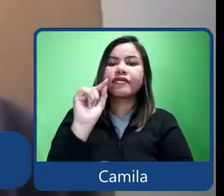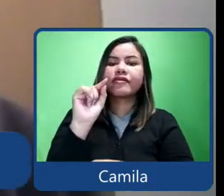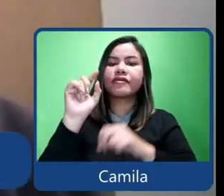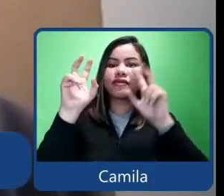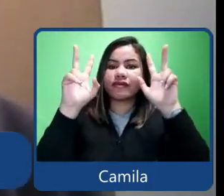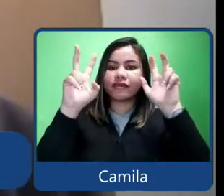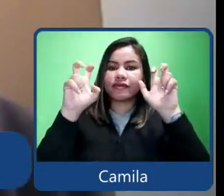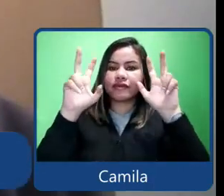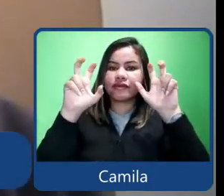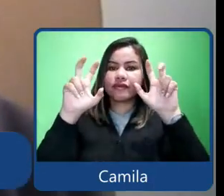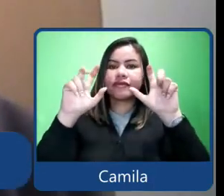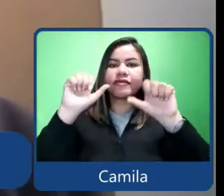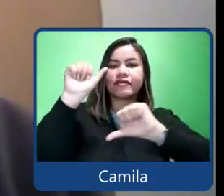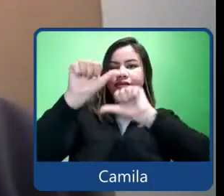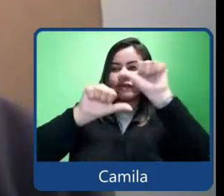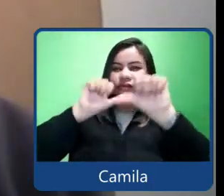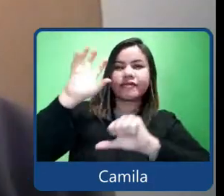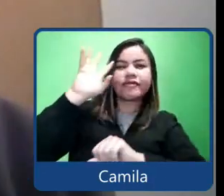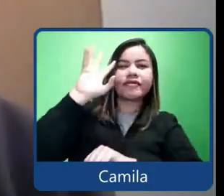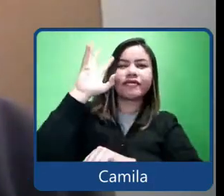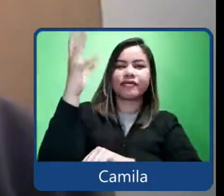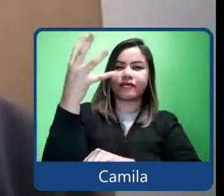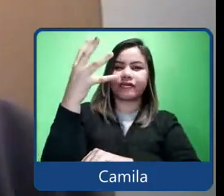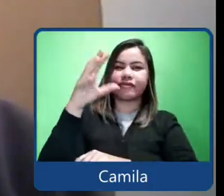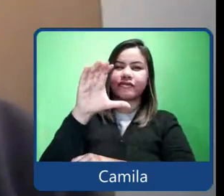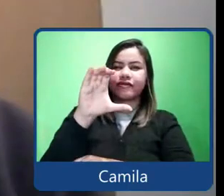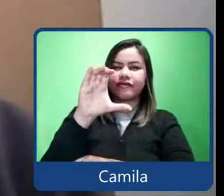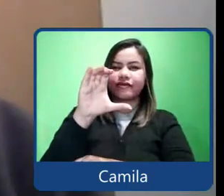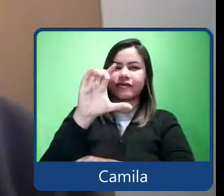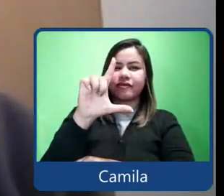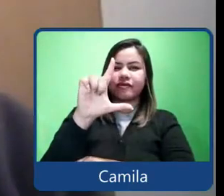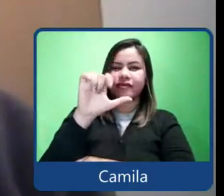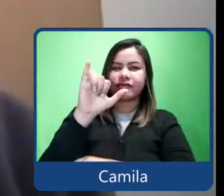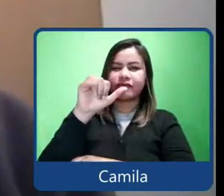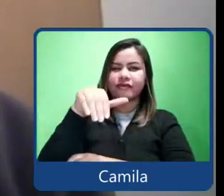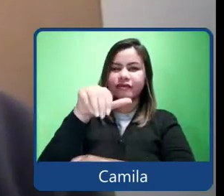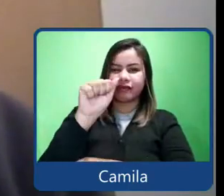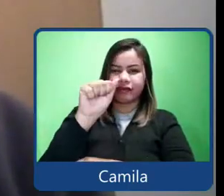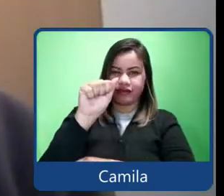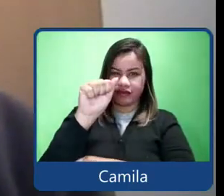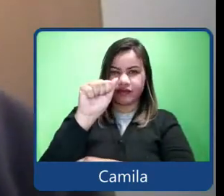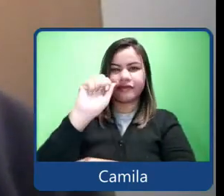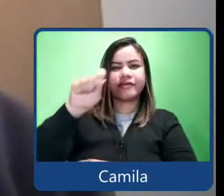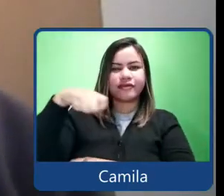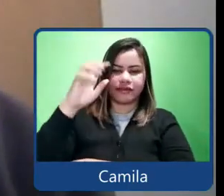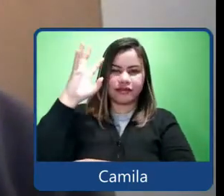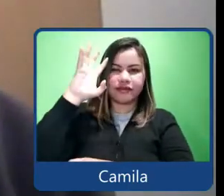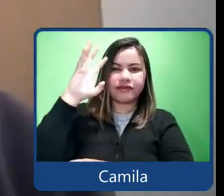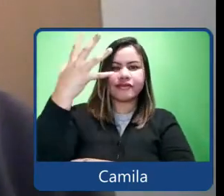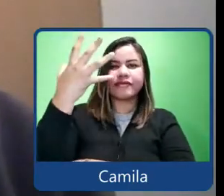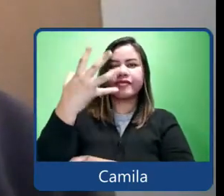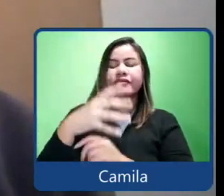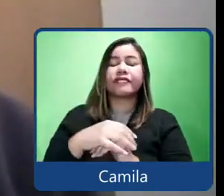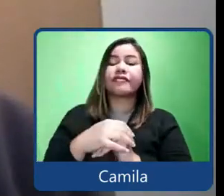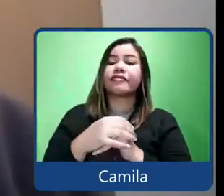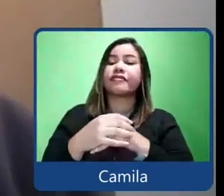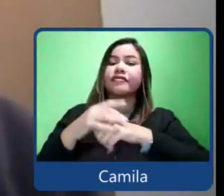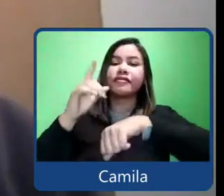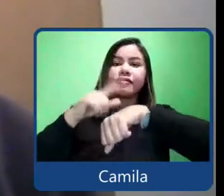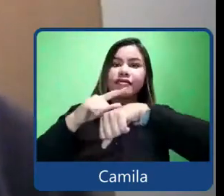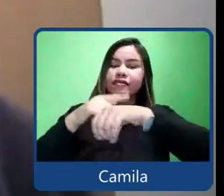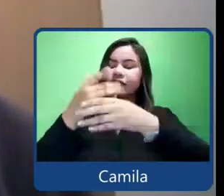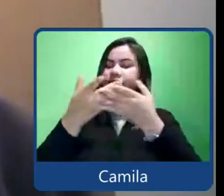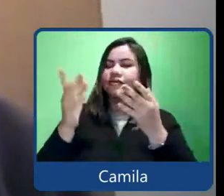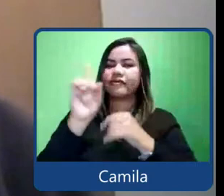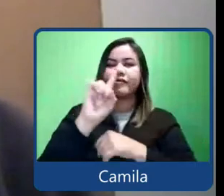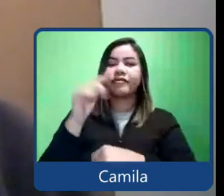do clima, né? A crise climática em perspectiva é o título dessa mesa. E para tanto, sem perder muito tempo, né, eu sou o professor Zisman, aqui do